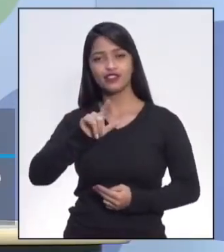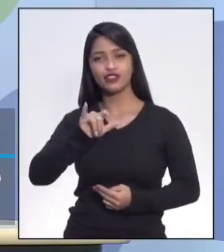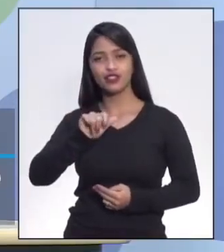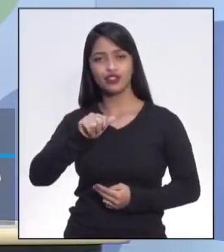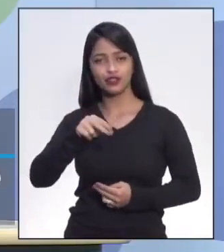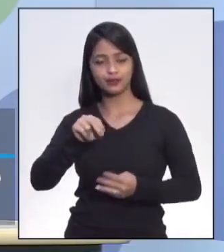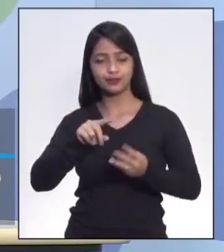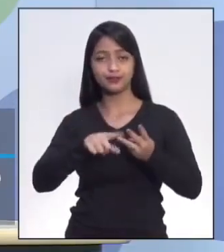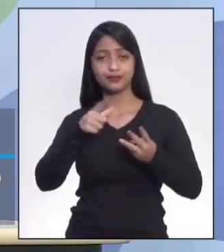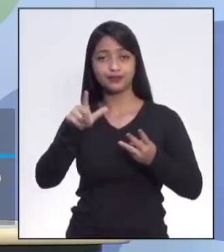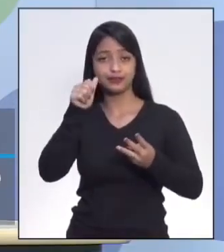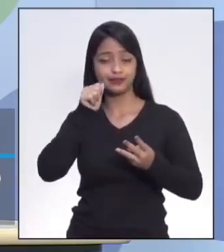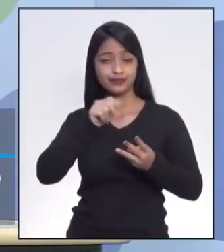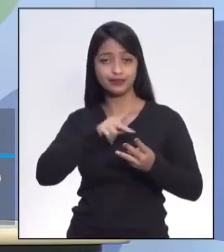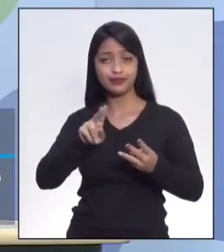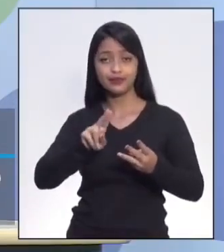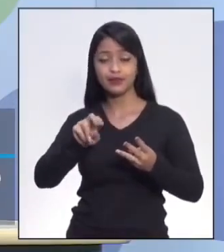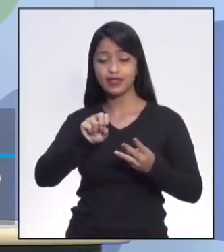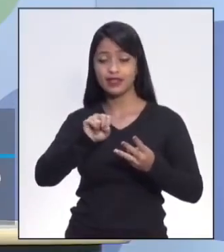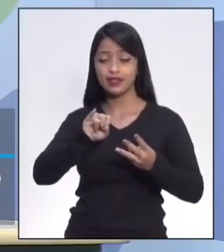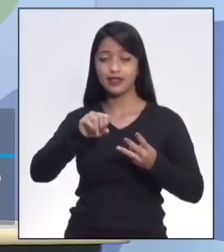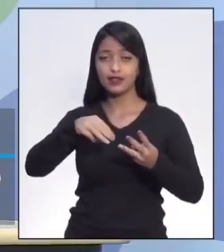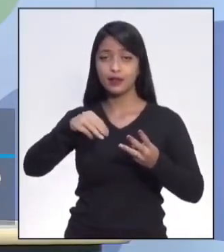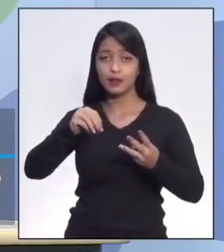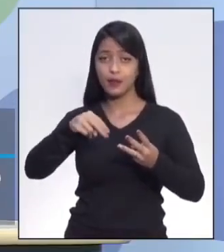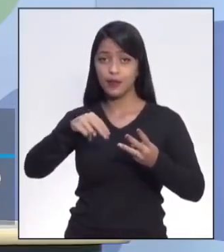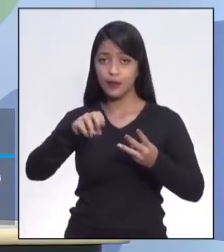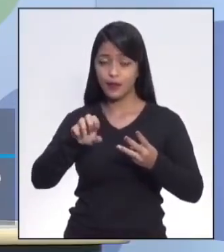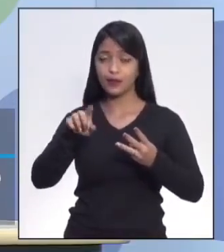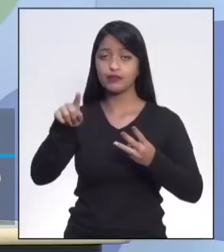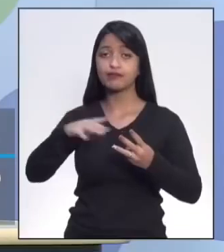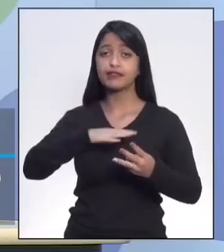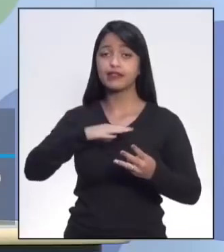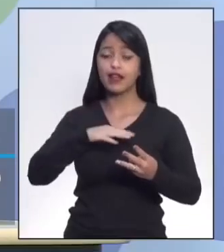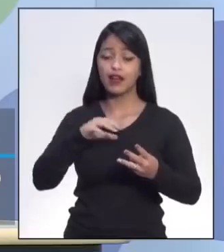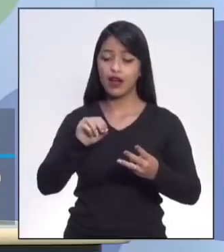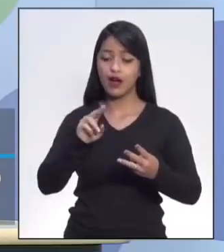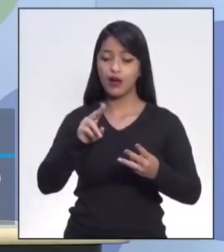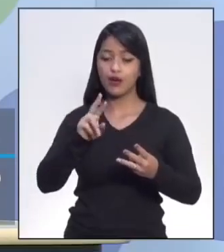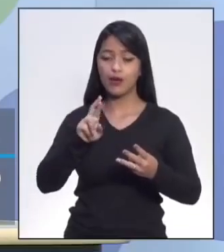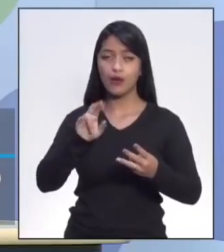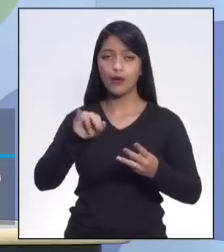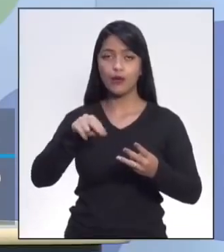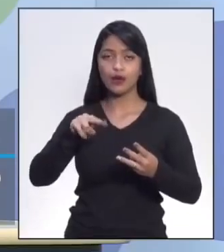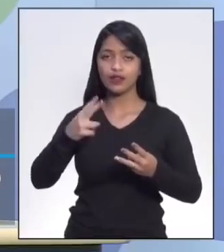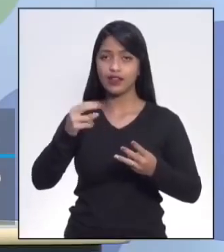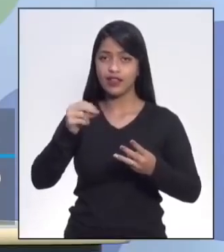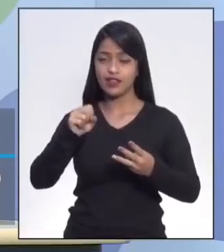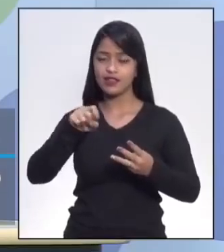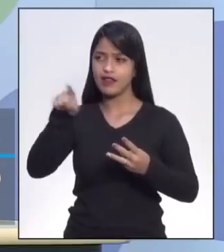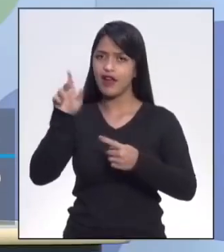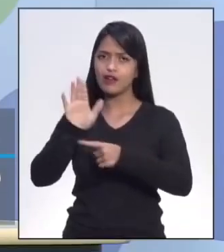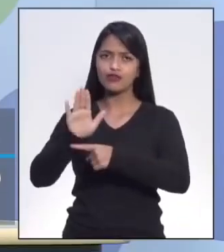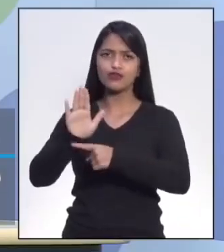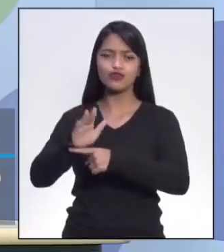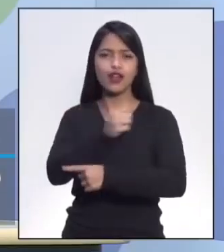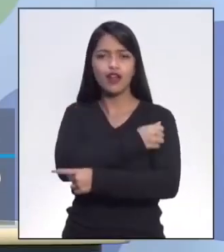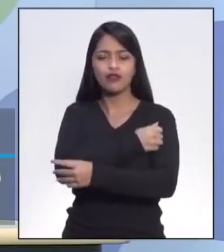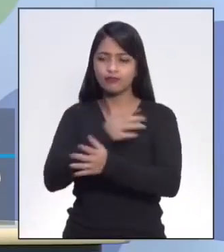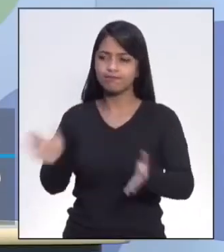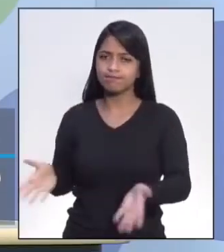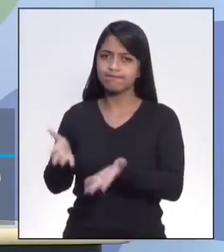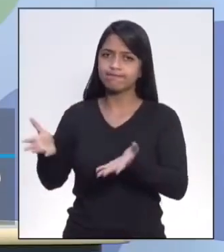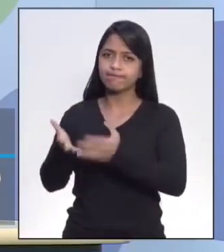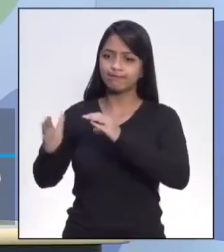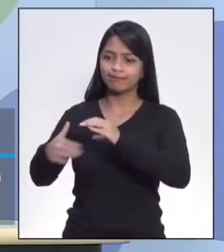Estadual Horácio Soares, lá em Ourinhos também com a gente, ajudando os nossos alunos, incentivando os nossos alunos que sempre